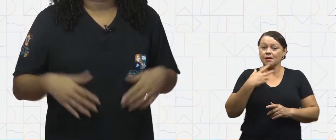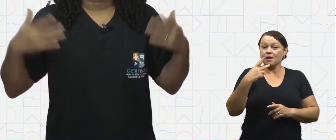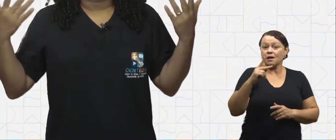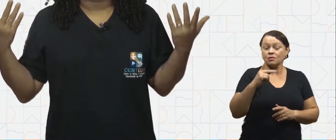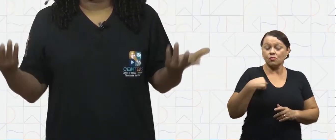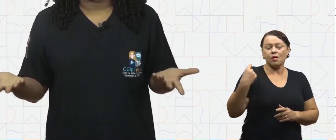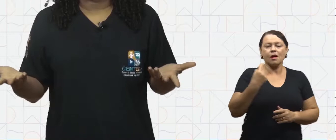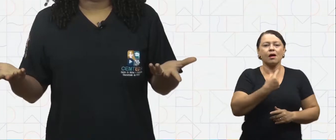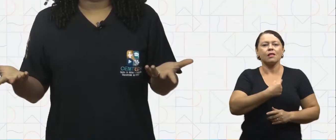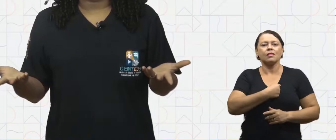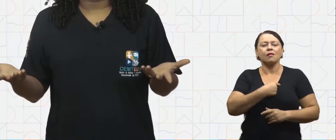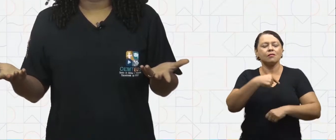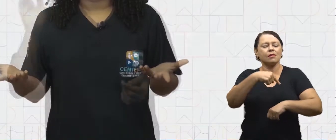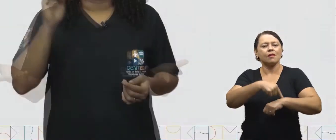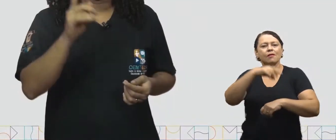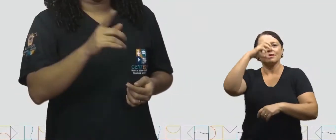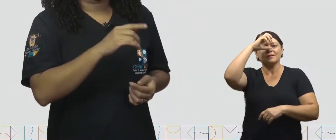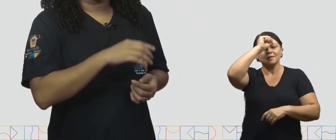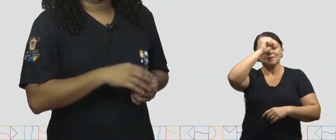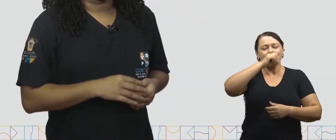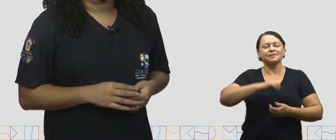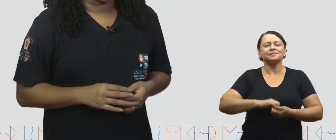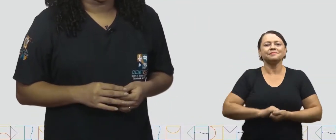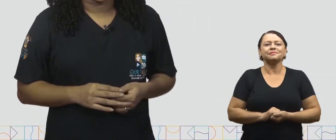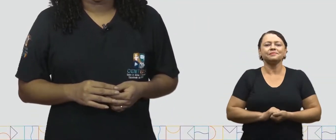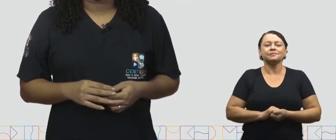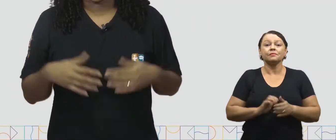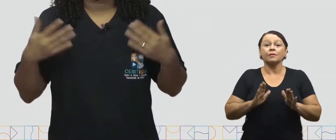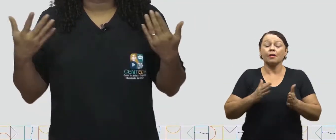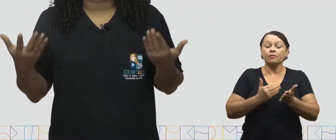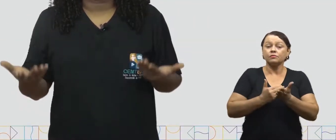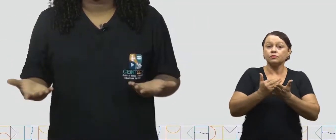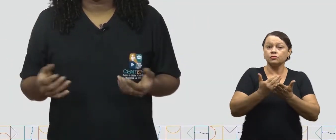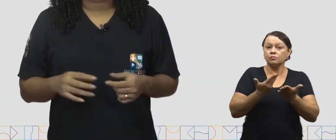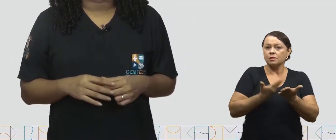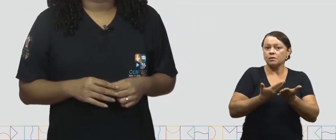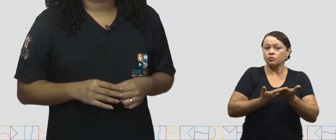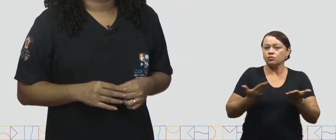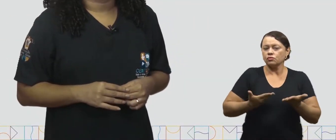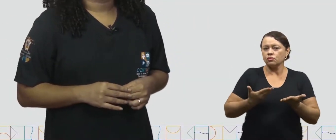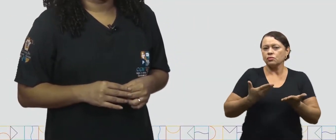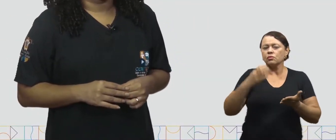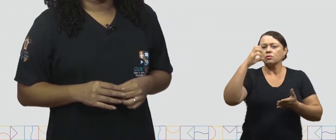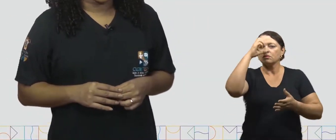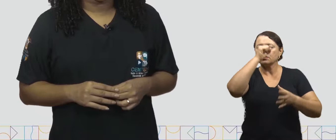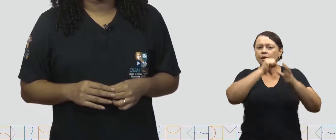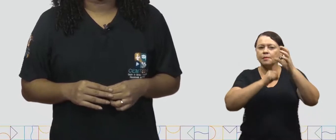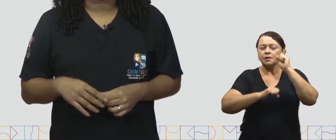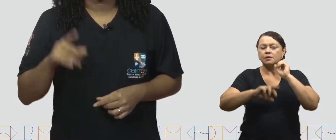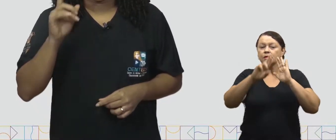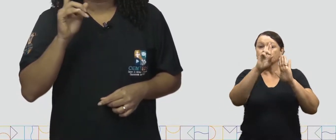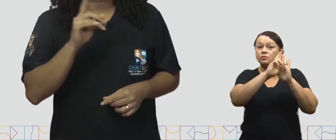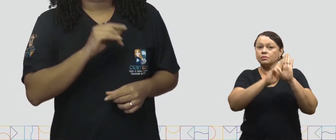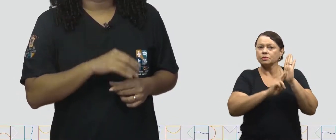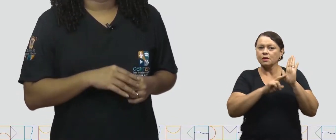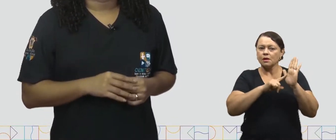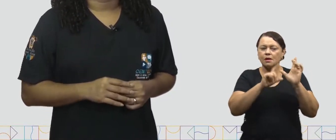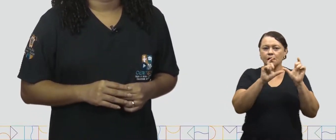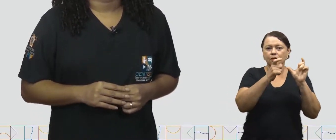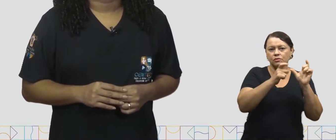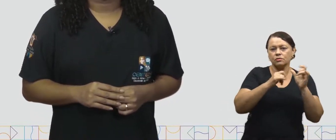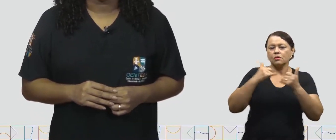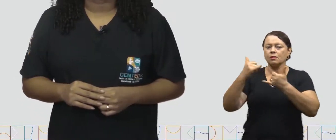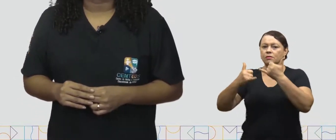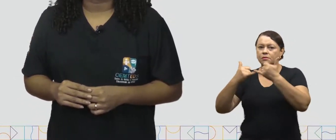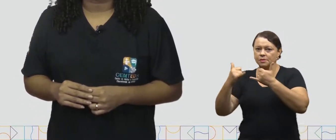a nossa hora de aprender! Vamos começar a aula de hoje aprendendo um pouco mais sobre regras de jogos e brincadeiras. As regras de